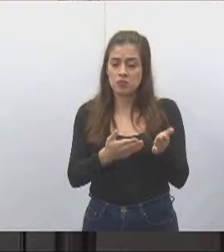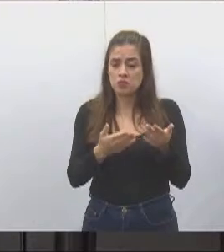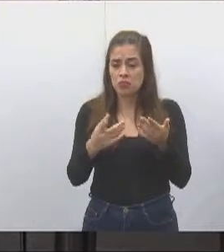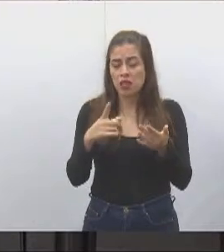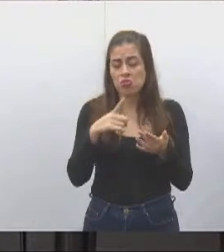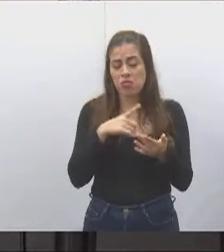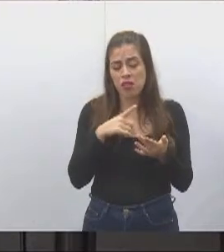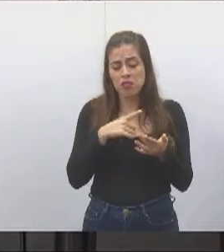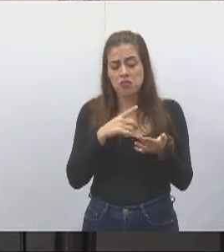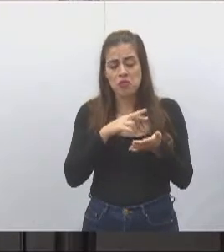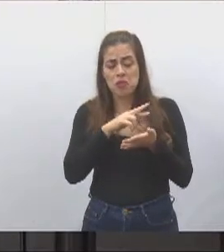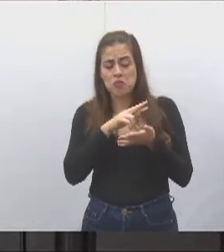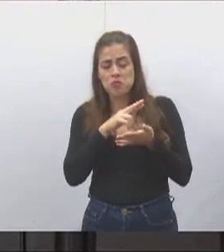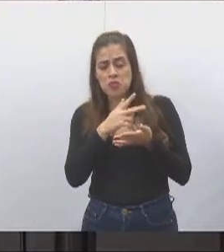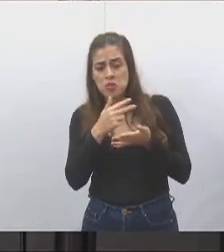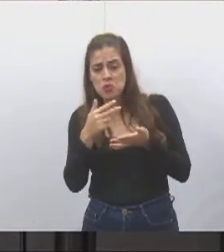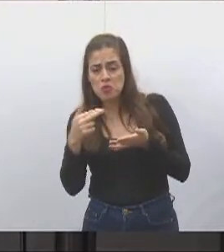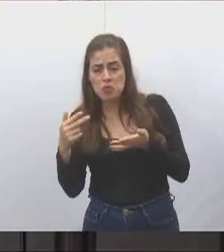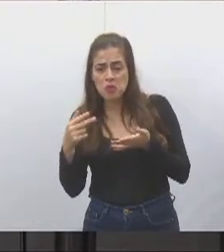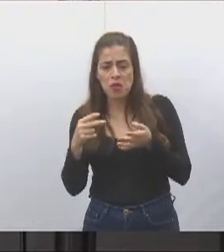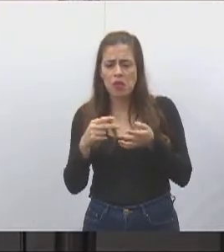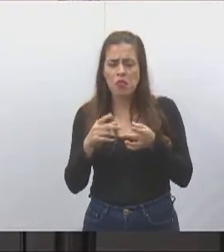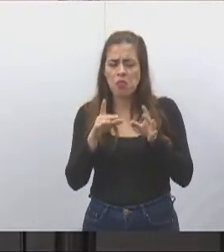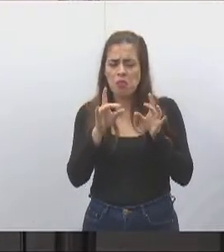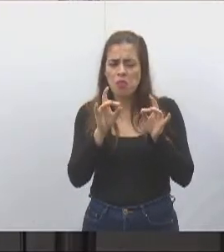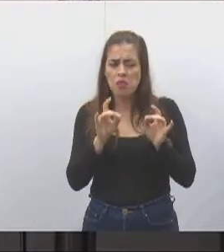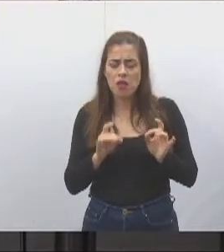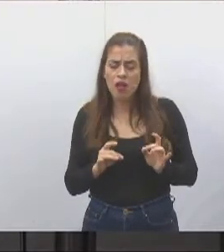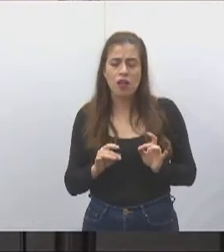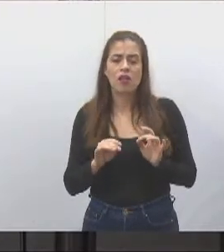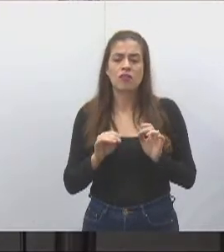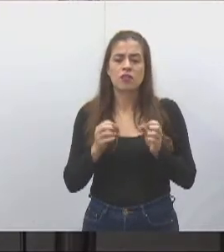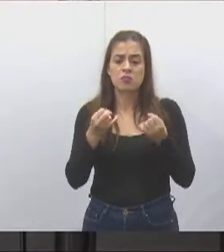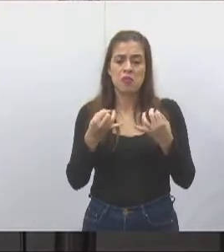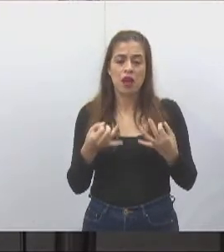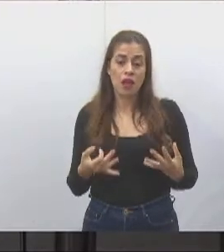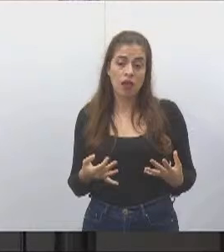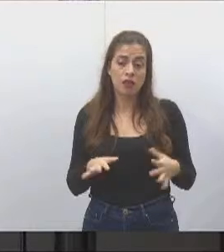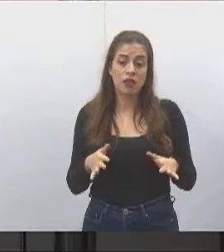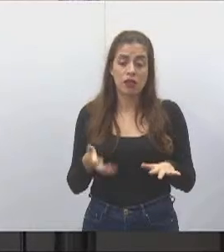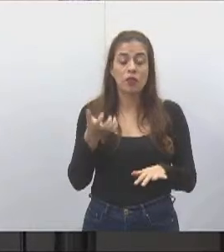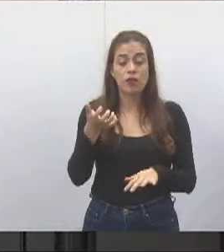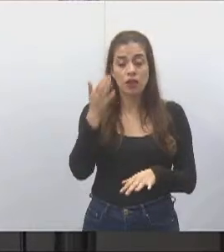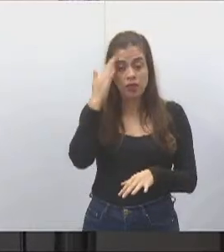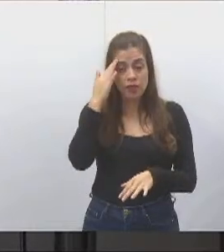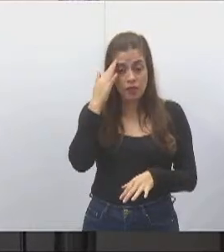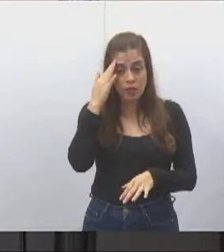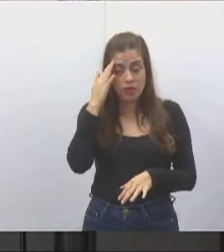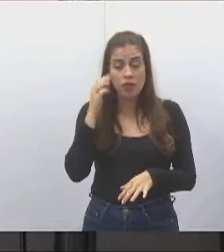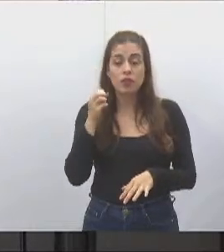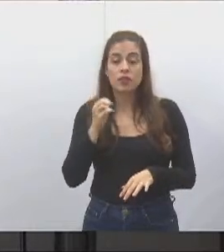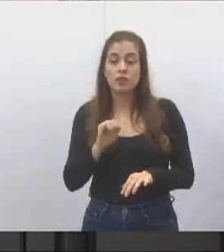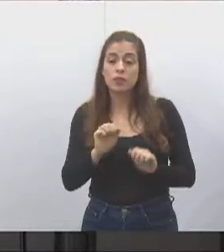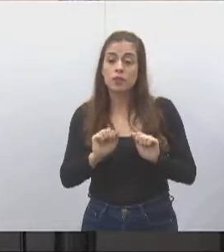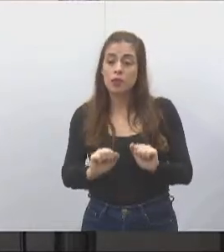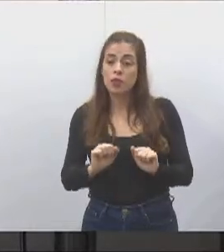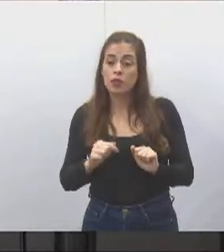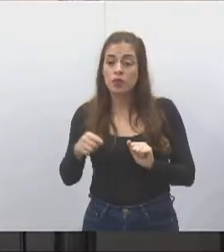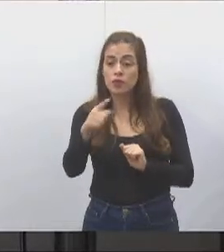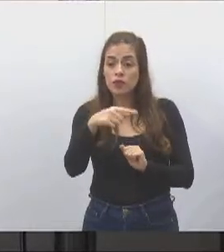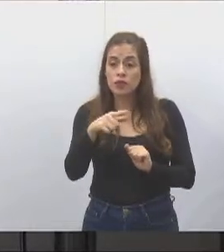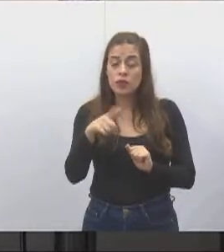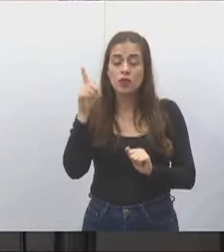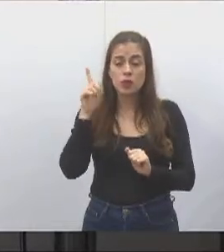questões que não estão assim muito especificadas, eu gostaria de ver a possibilidade de vocês conseguirem